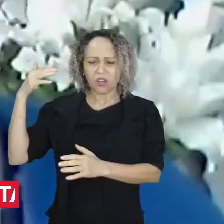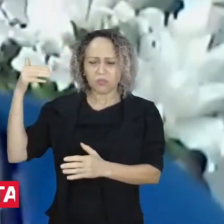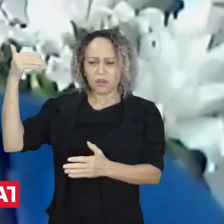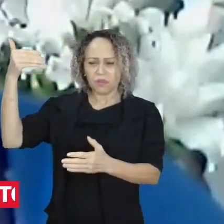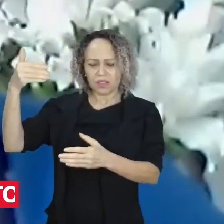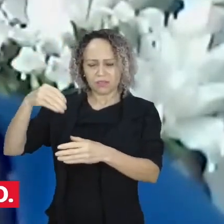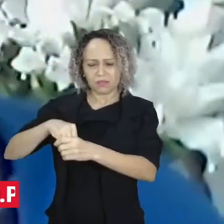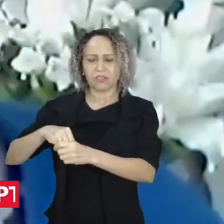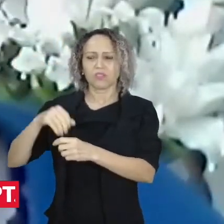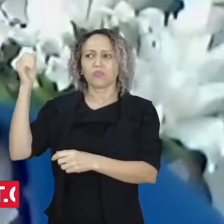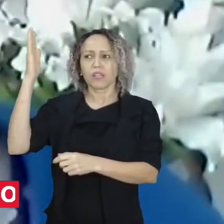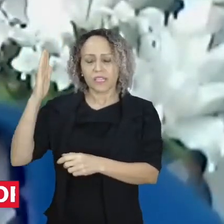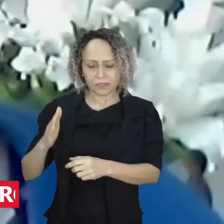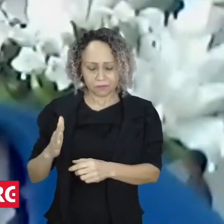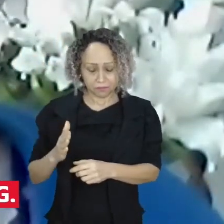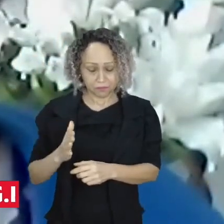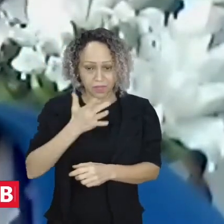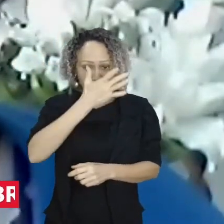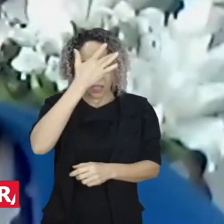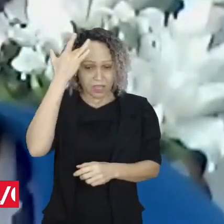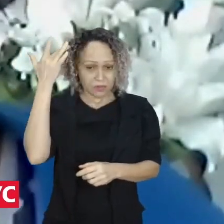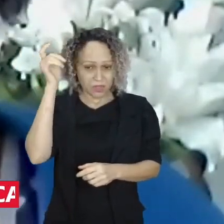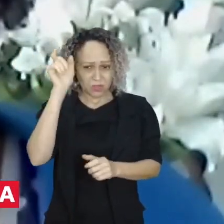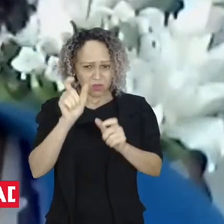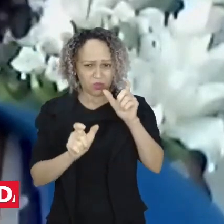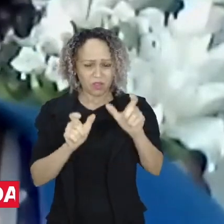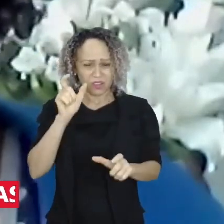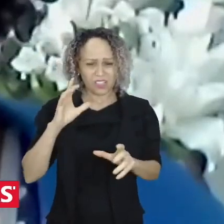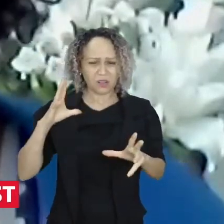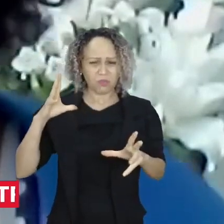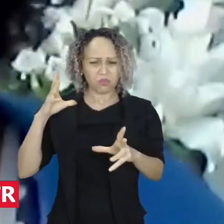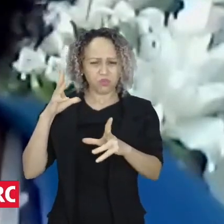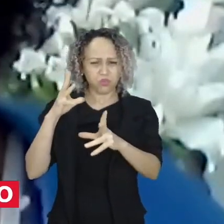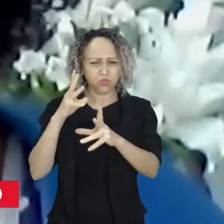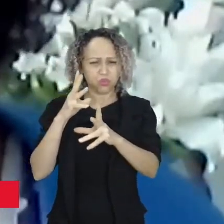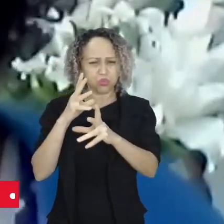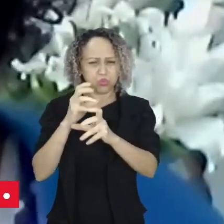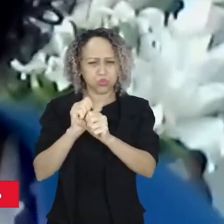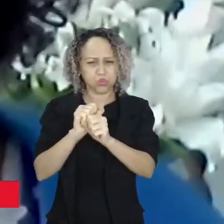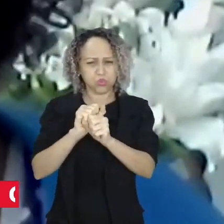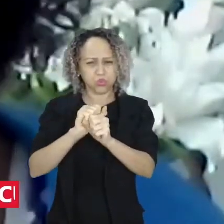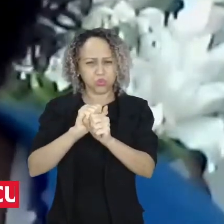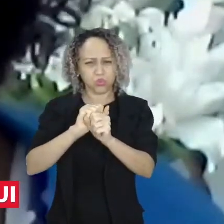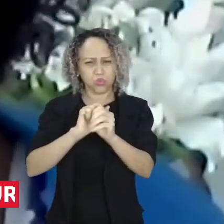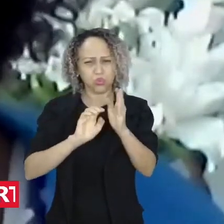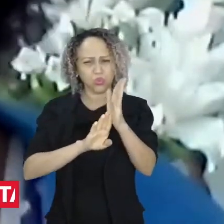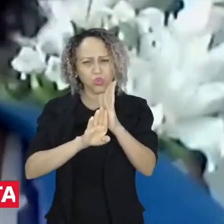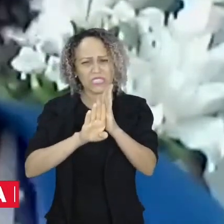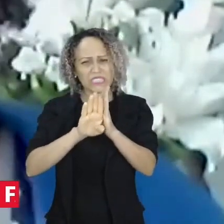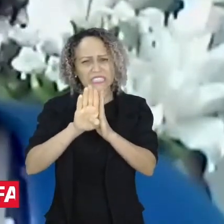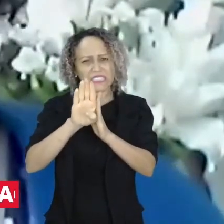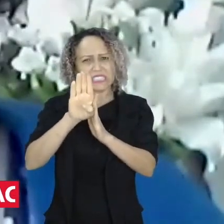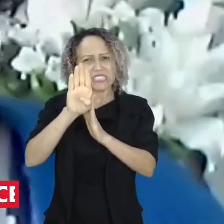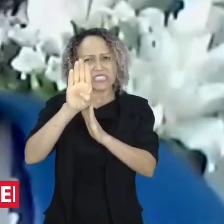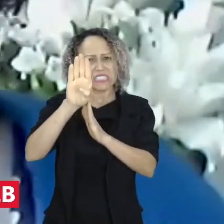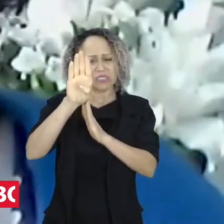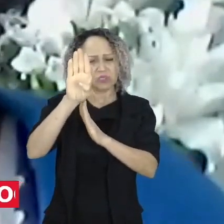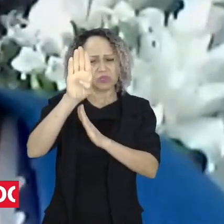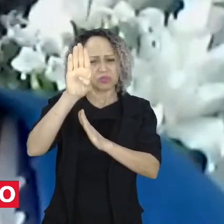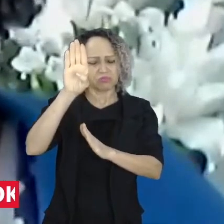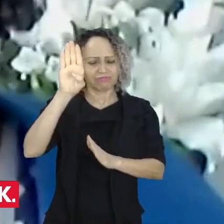os evangélicos, sabe, com os de terreiro, com os católicos, com todas